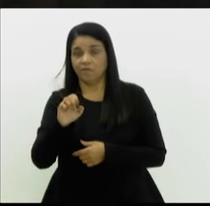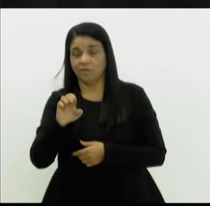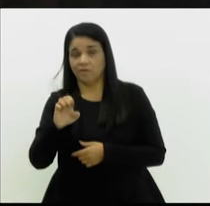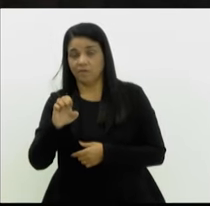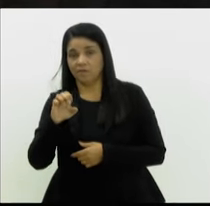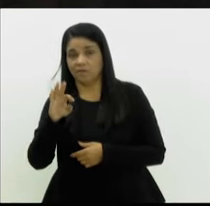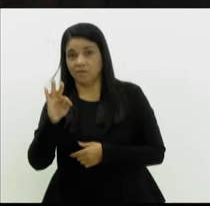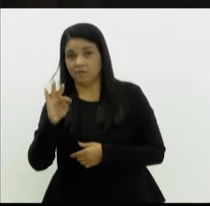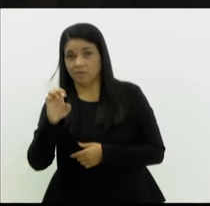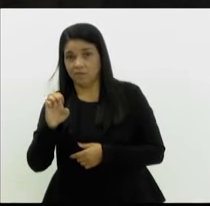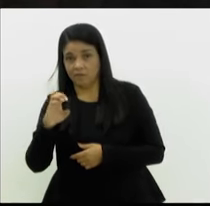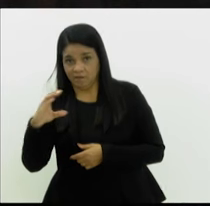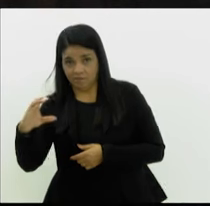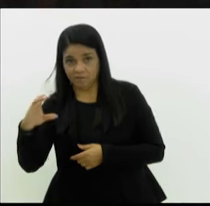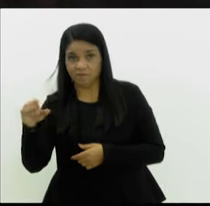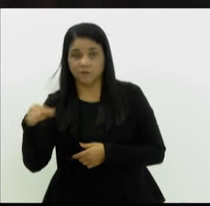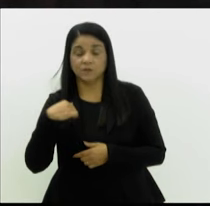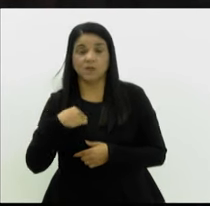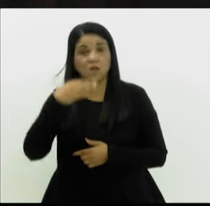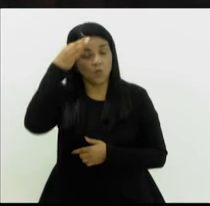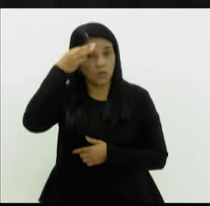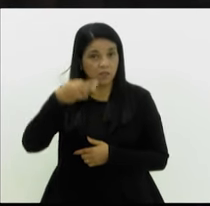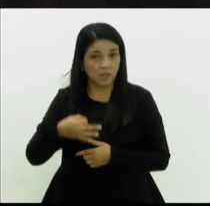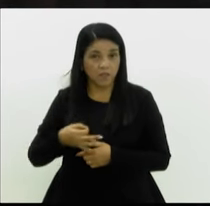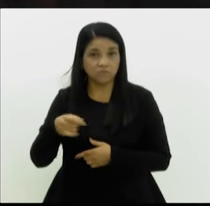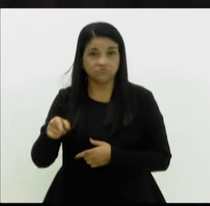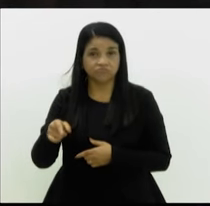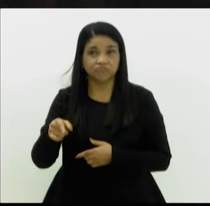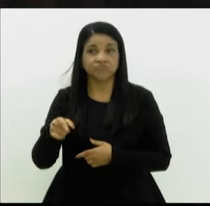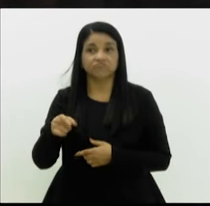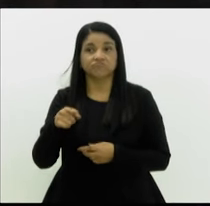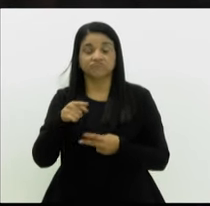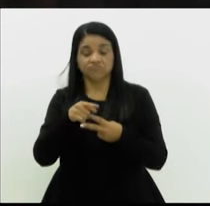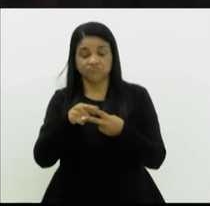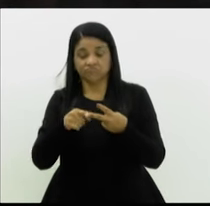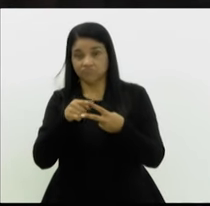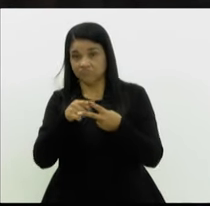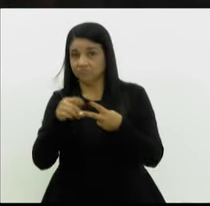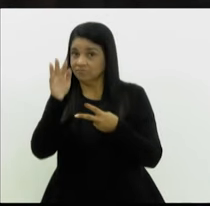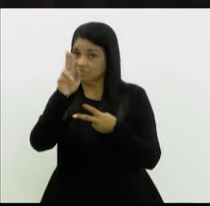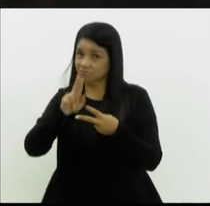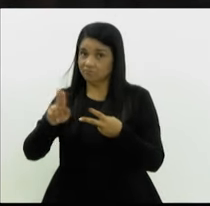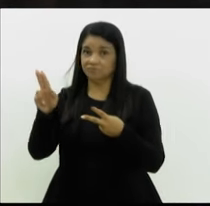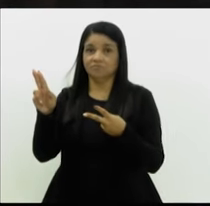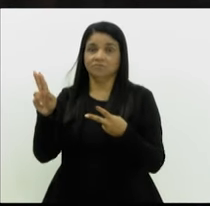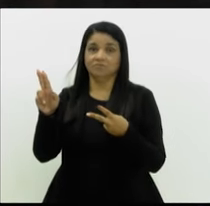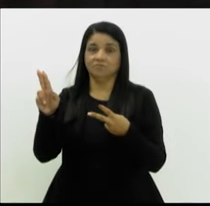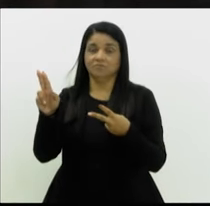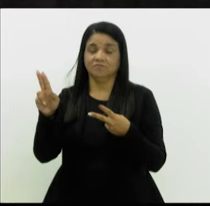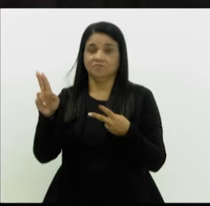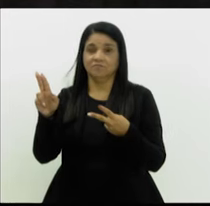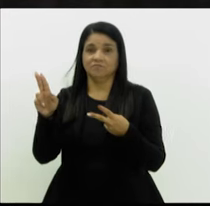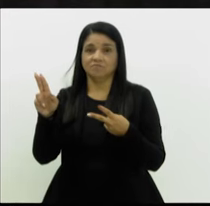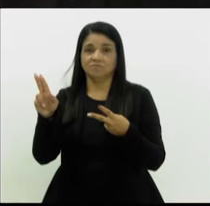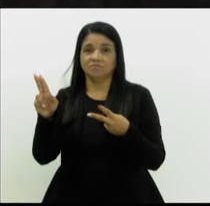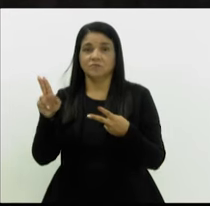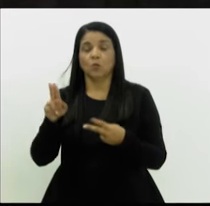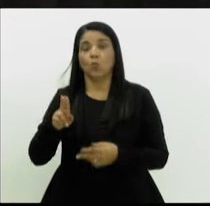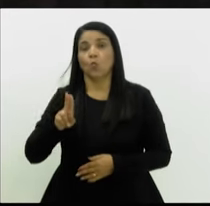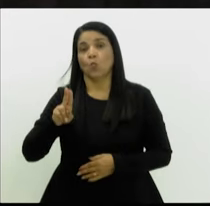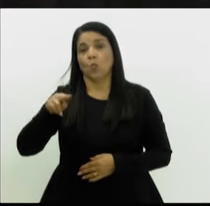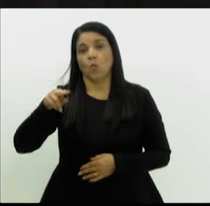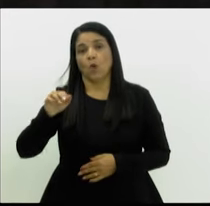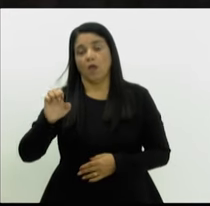meu entendimento, não tangencia essa questão as duas universidades, nem tangencia o UENF,